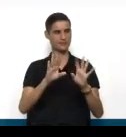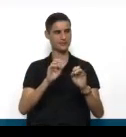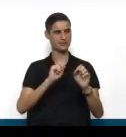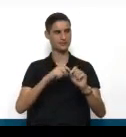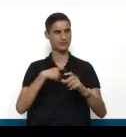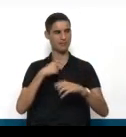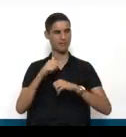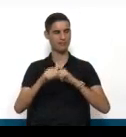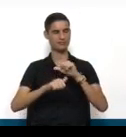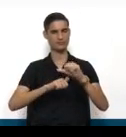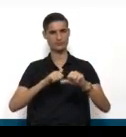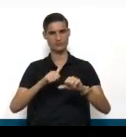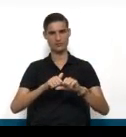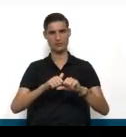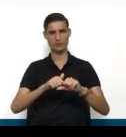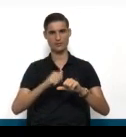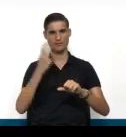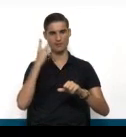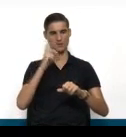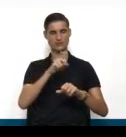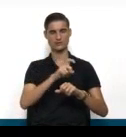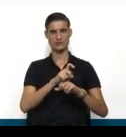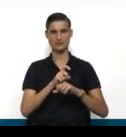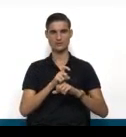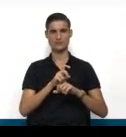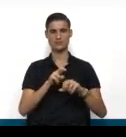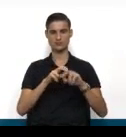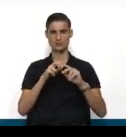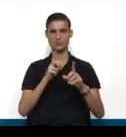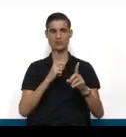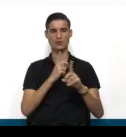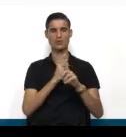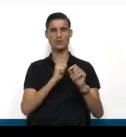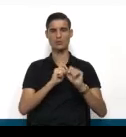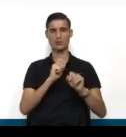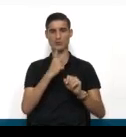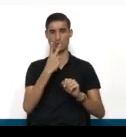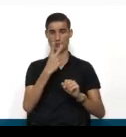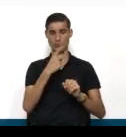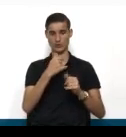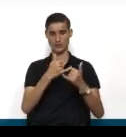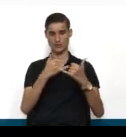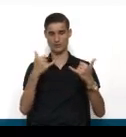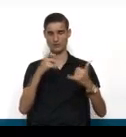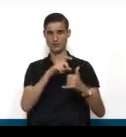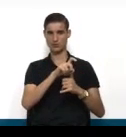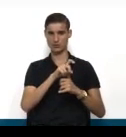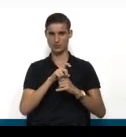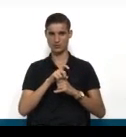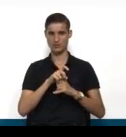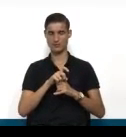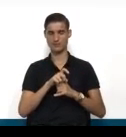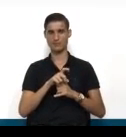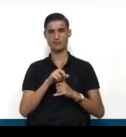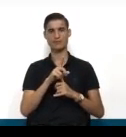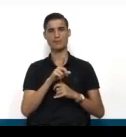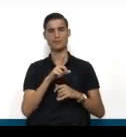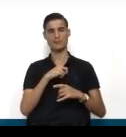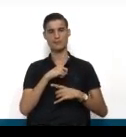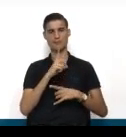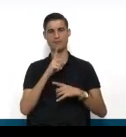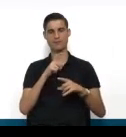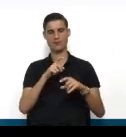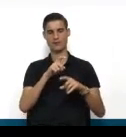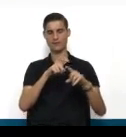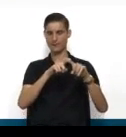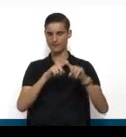e vou derivar em relação a x. Então, eu vou encontrar x duas linhas de x vezes t de